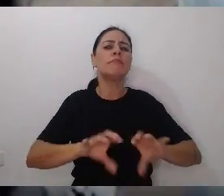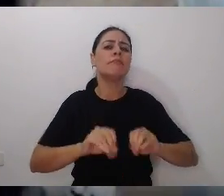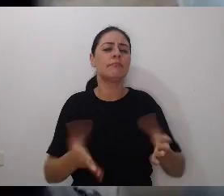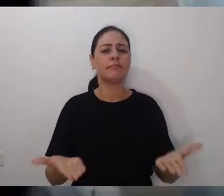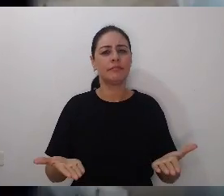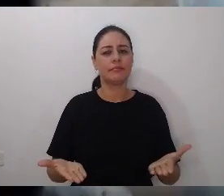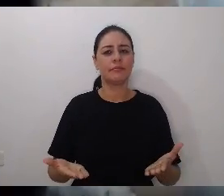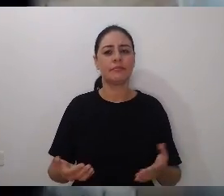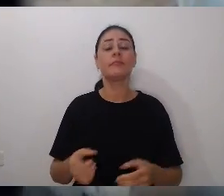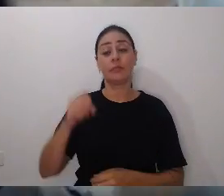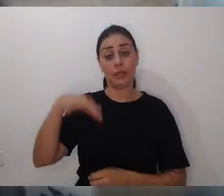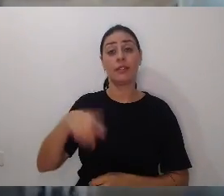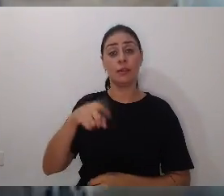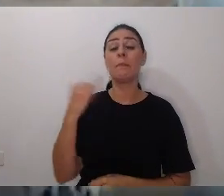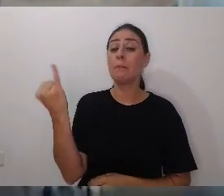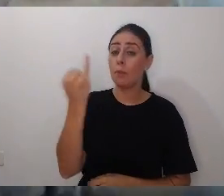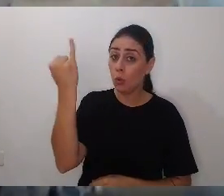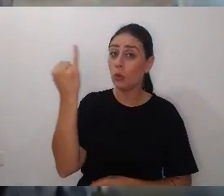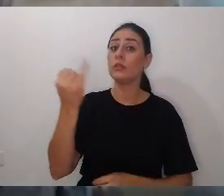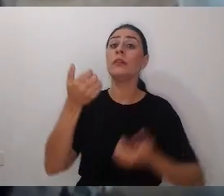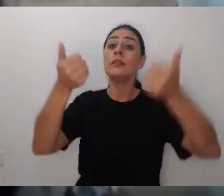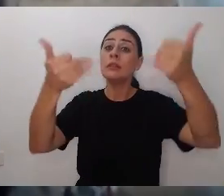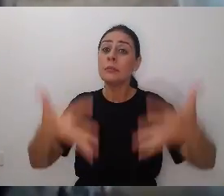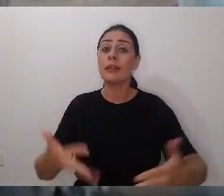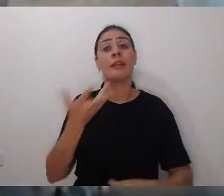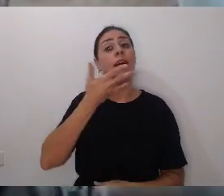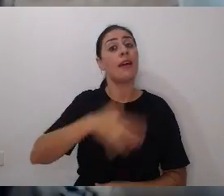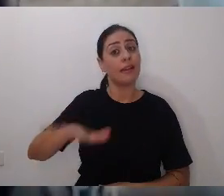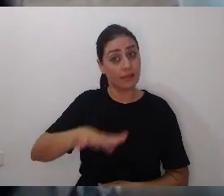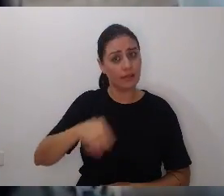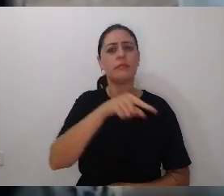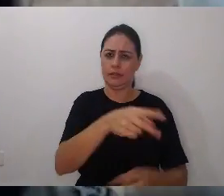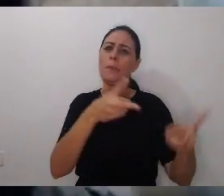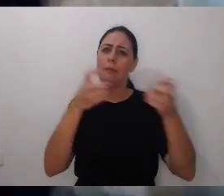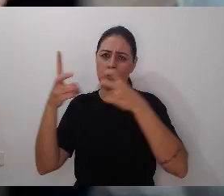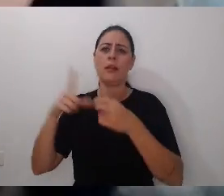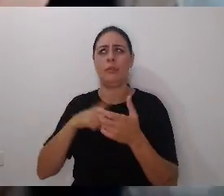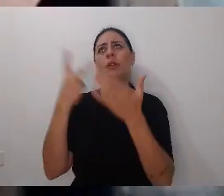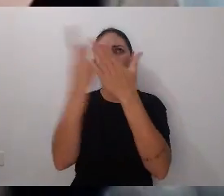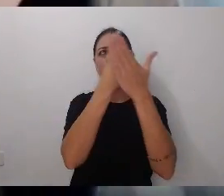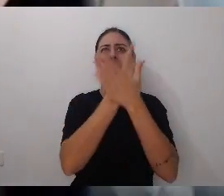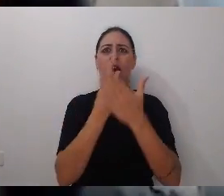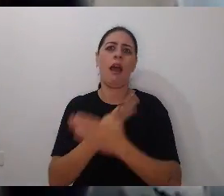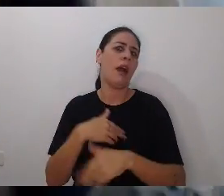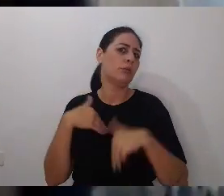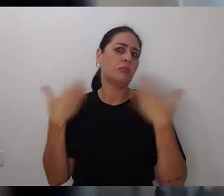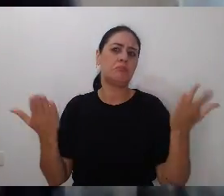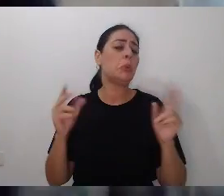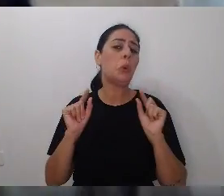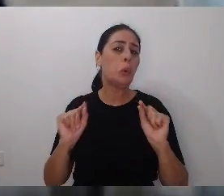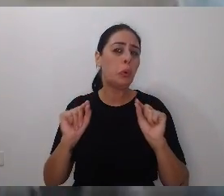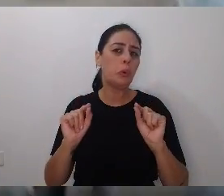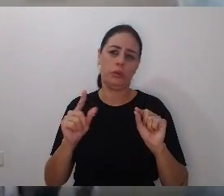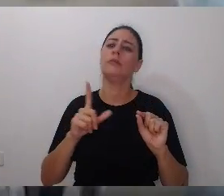crianças, mas qual que é a melhor forma das famílias conversarem sobre esse tema com as crianças?